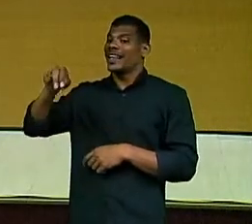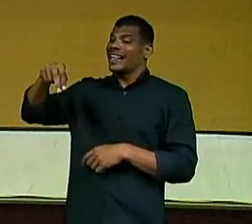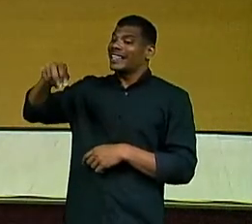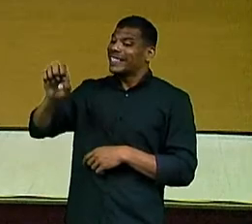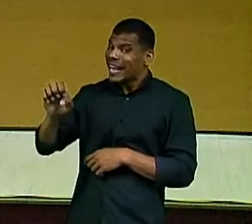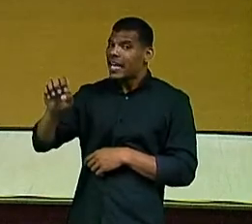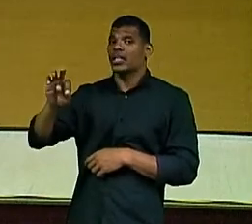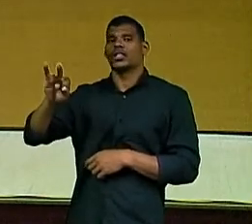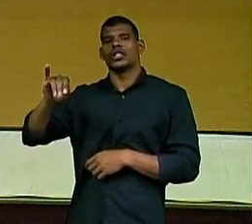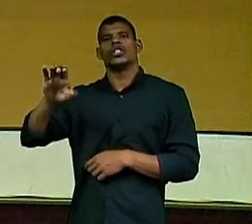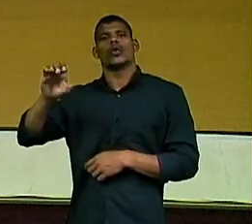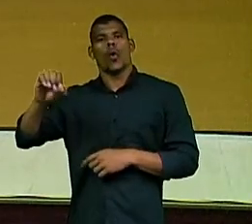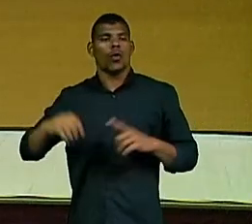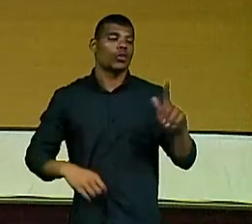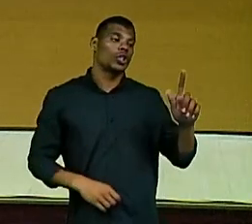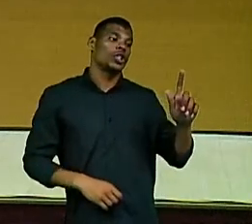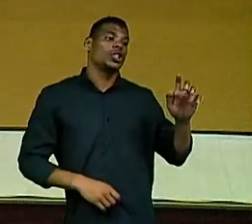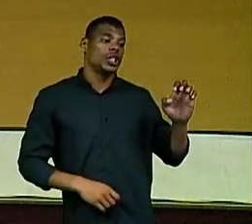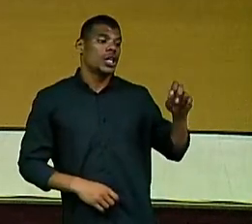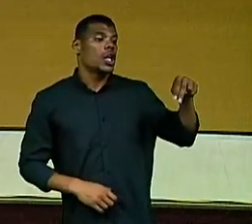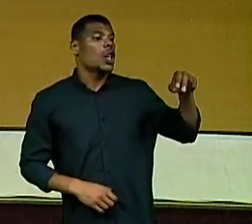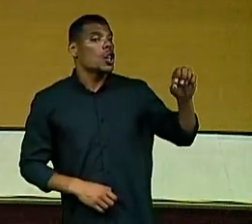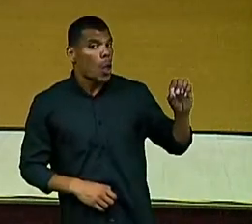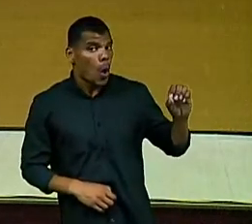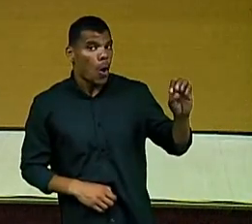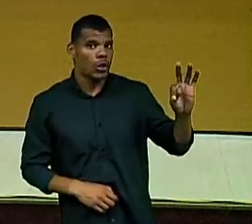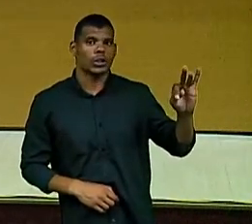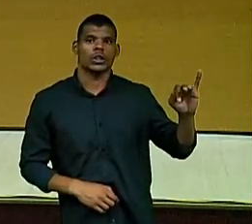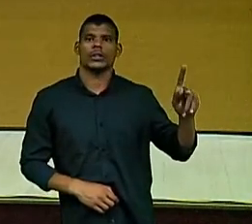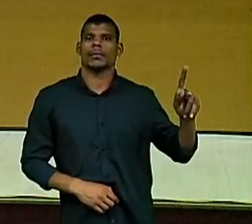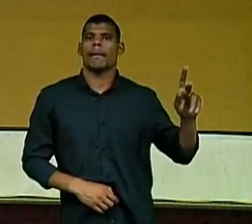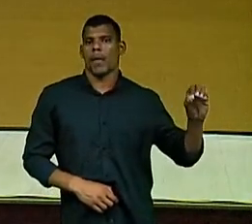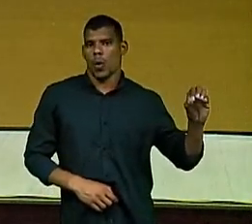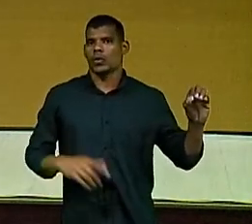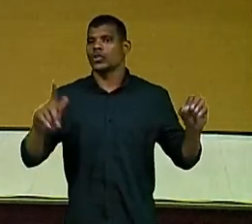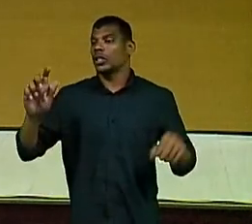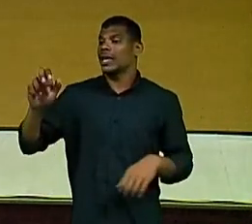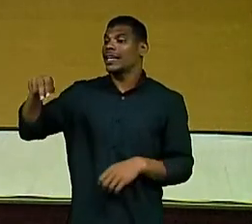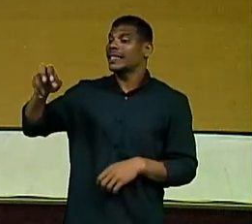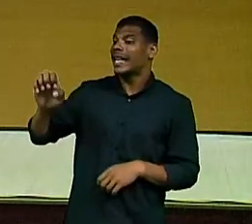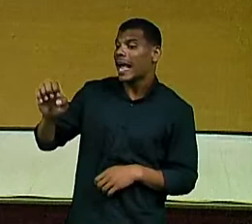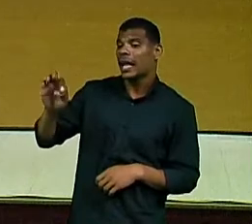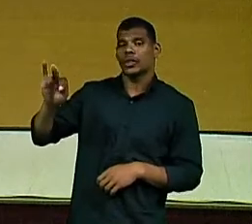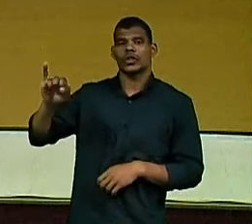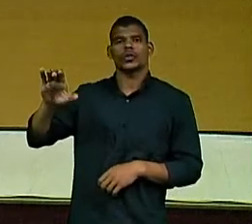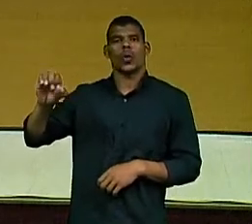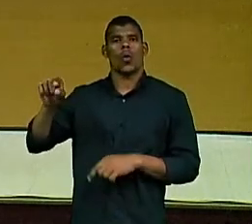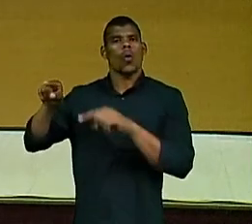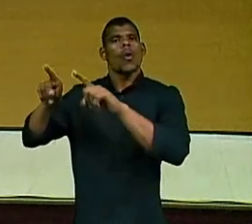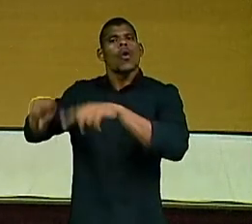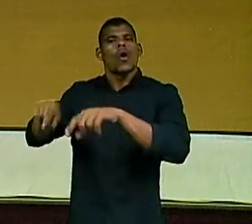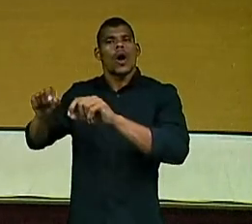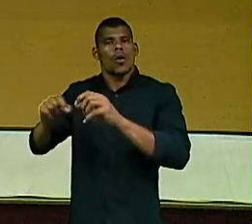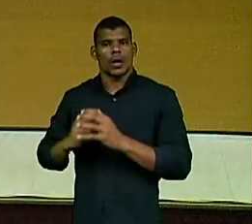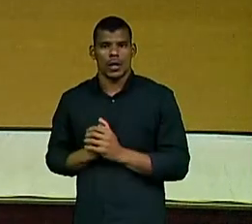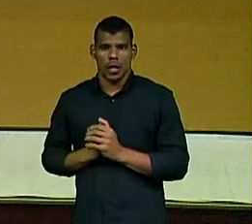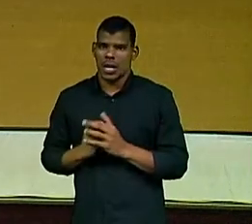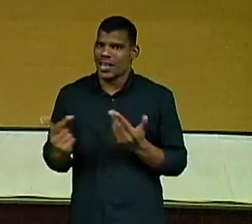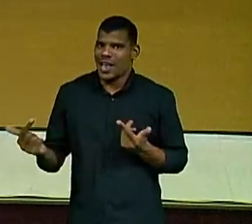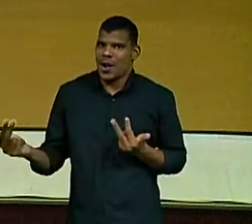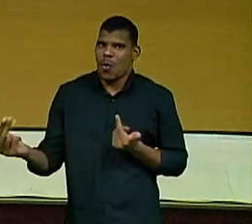ele não é individual podemos dizer que o código genético ele é o mesmo para todos nós